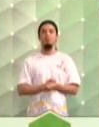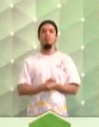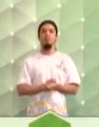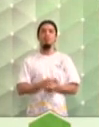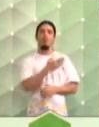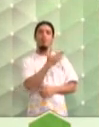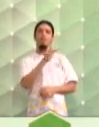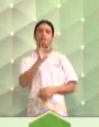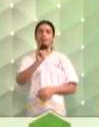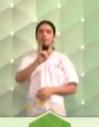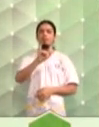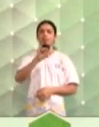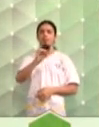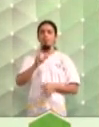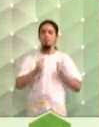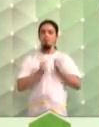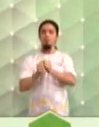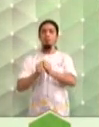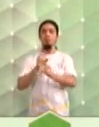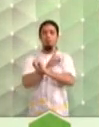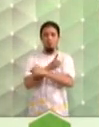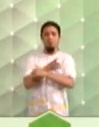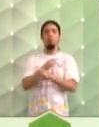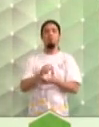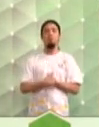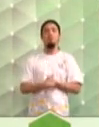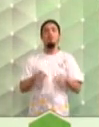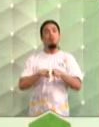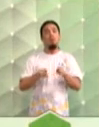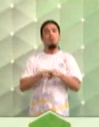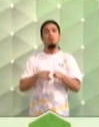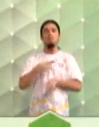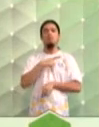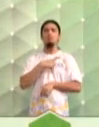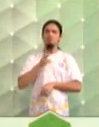de agora, você que está acompanhando a gente, vai sempre ter alguém fazendo essa